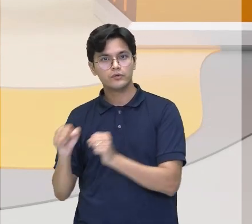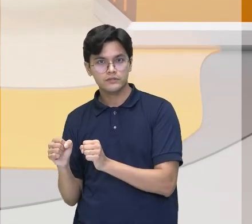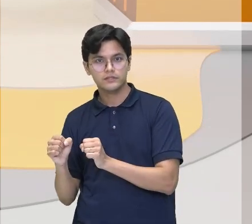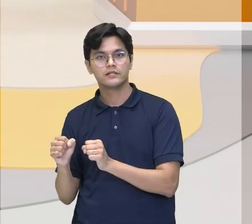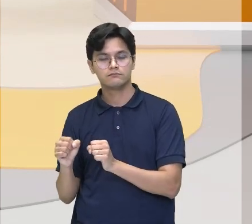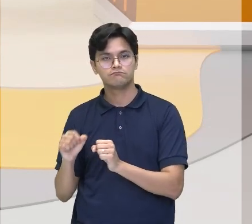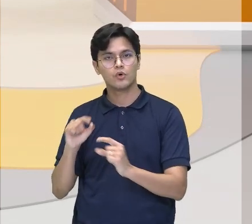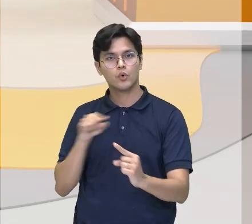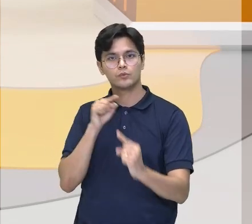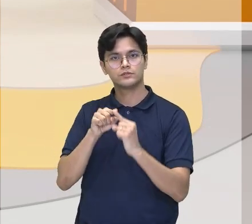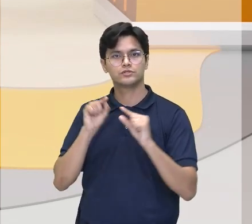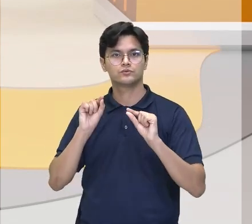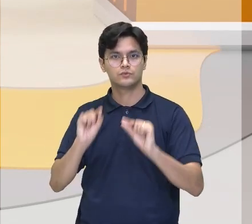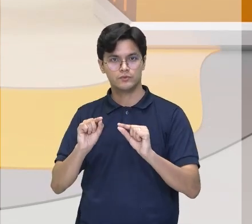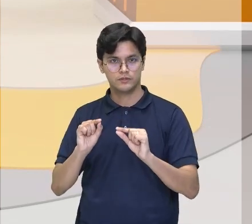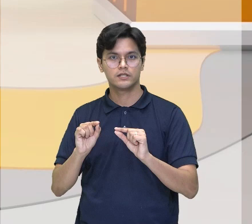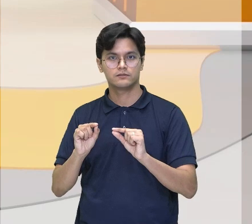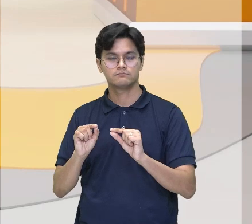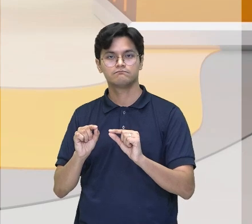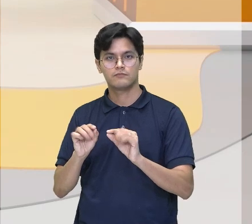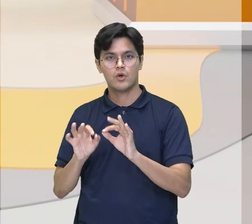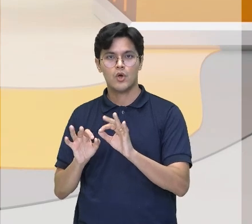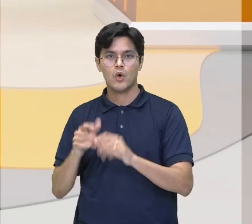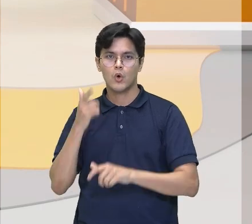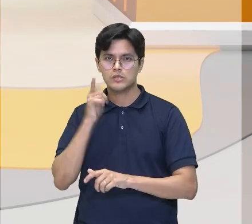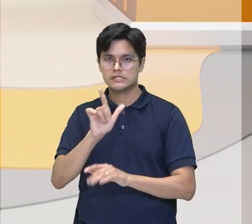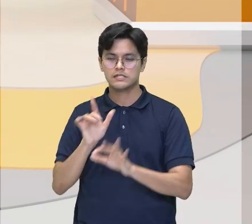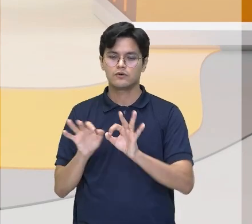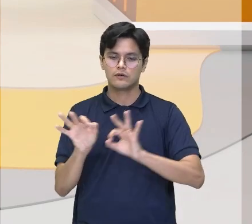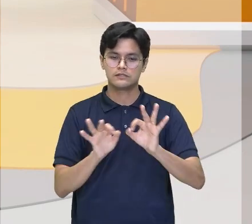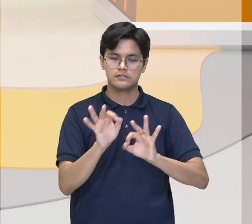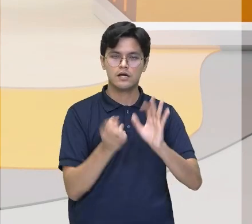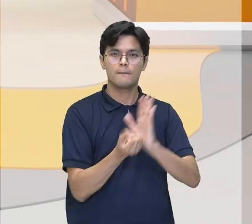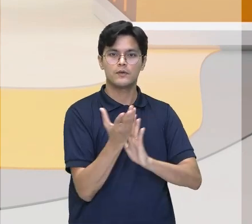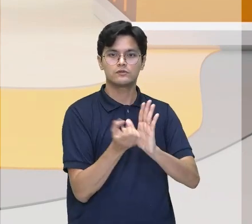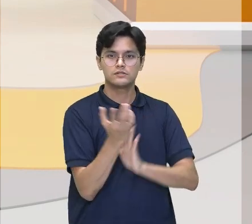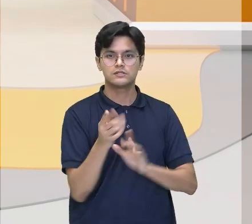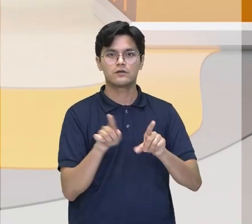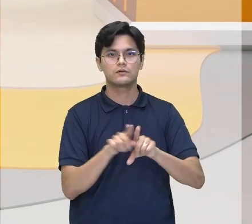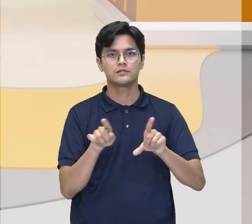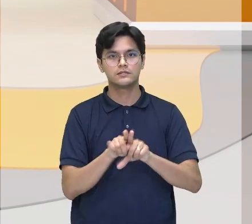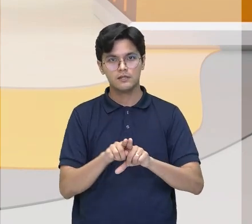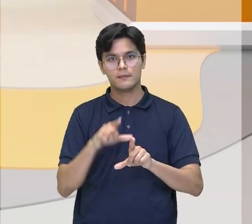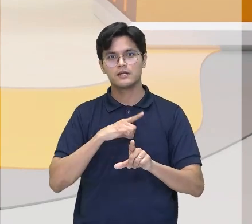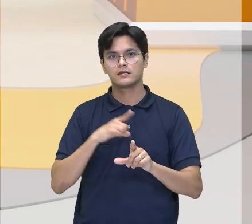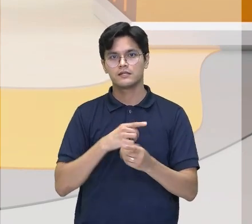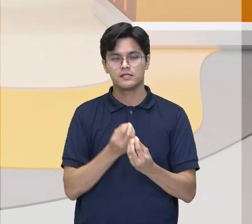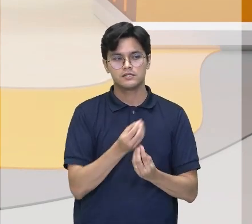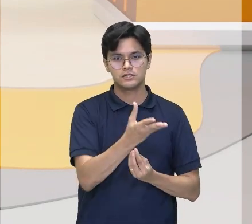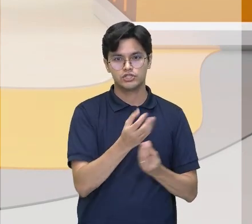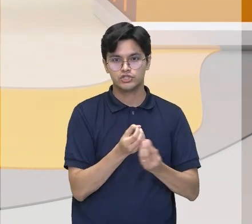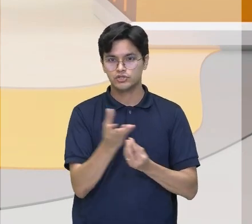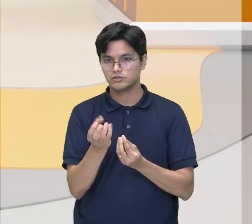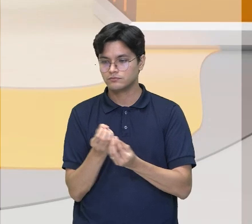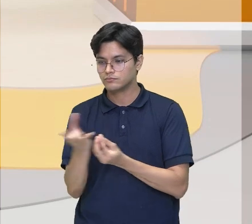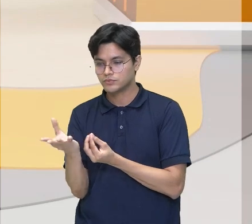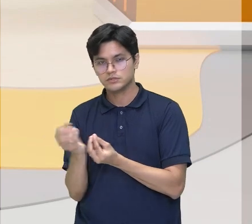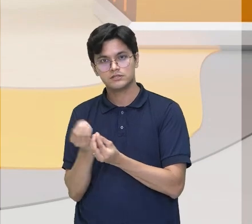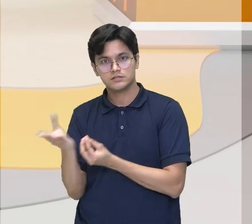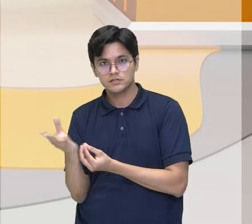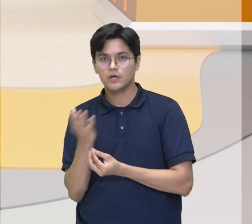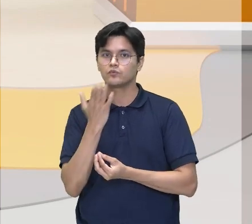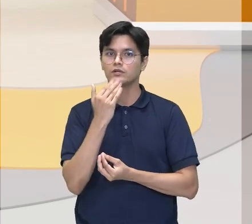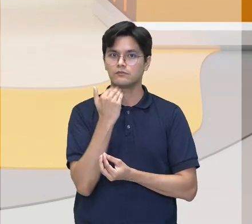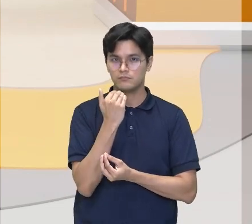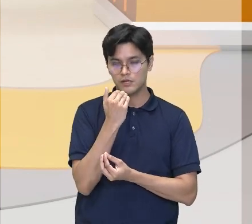ele pudesse organizar essa produção e poder também haver ali a distribuição desses alimentos de